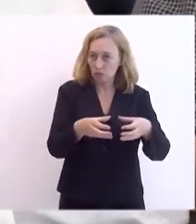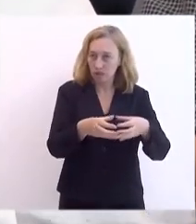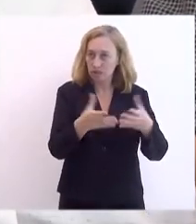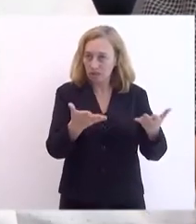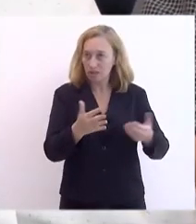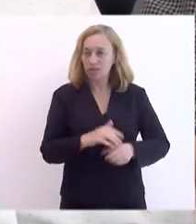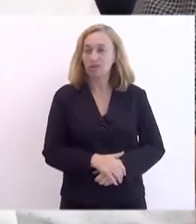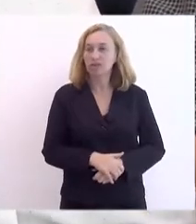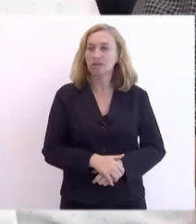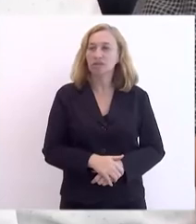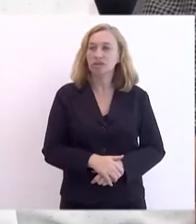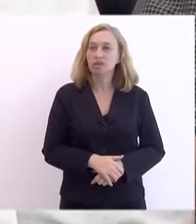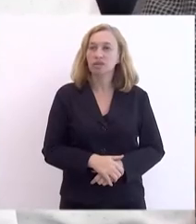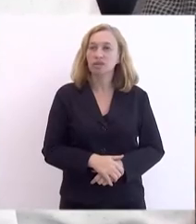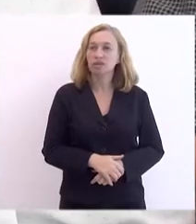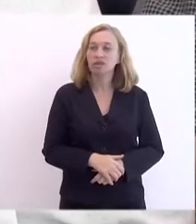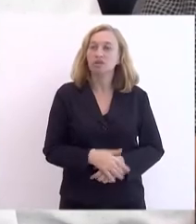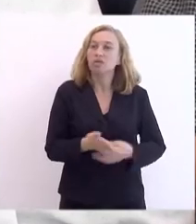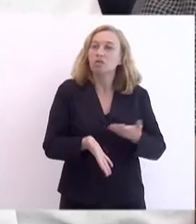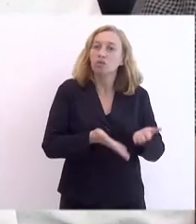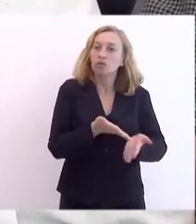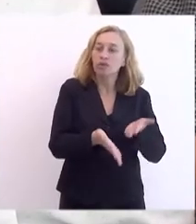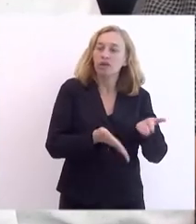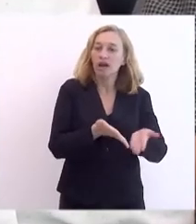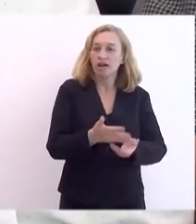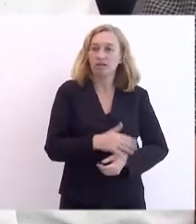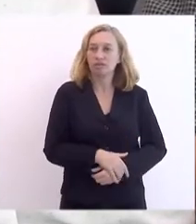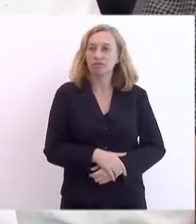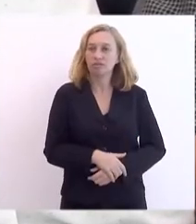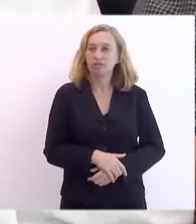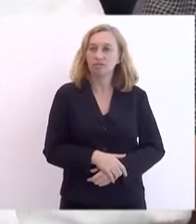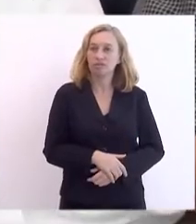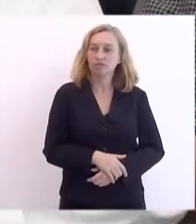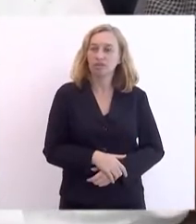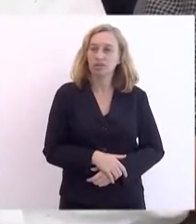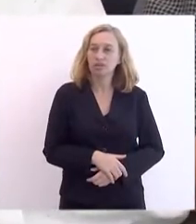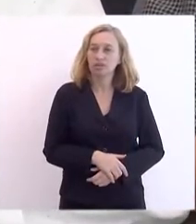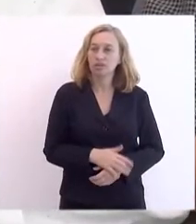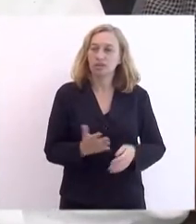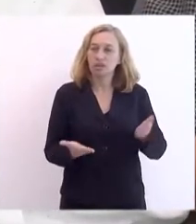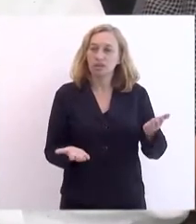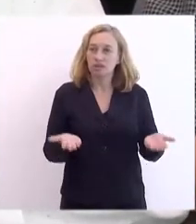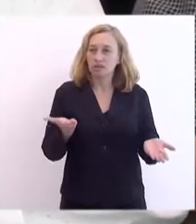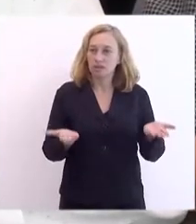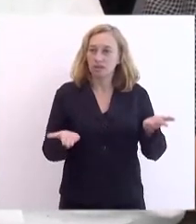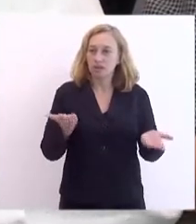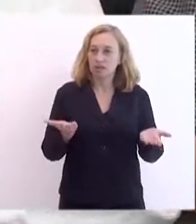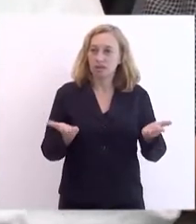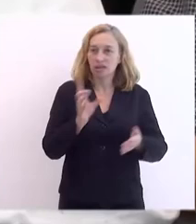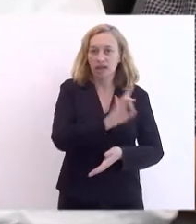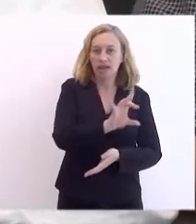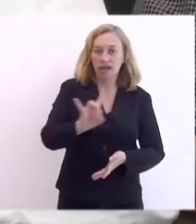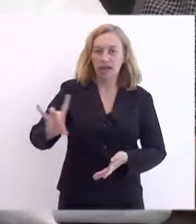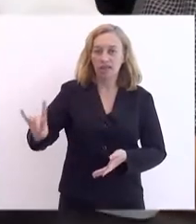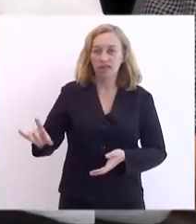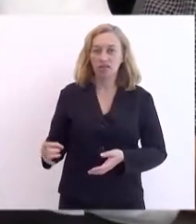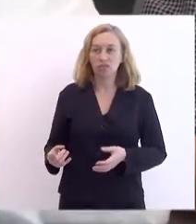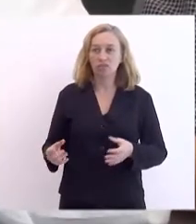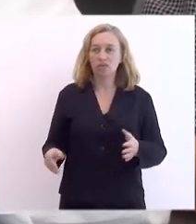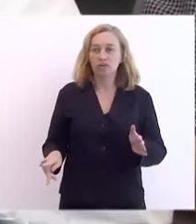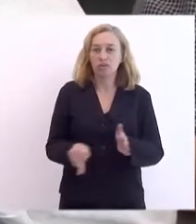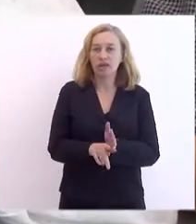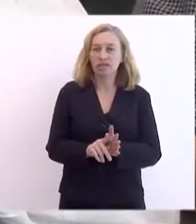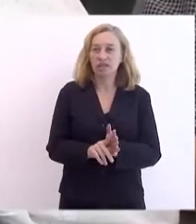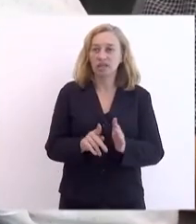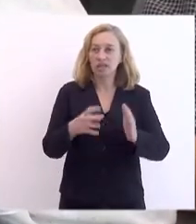é tratar equanimemente. Né? Não há dois pesos. Cada um é de um partido, mas a gente não acha que é constitucional